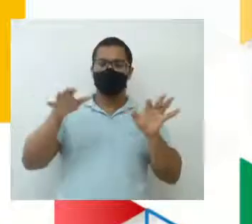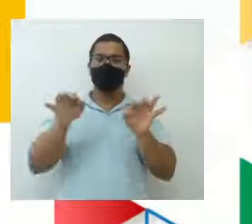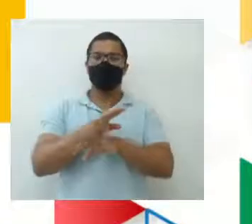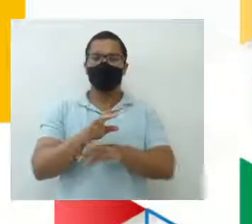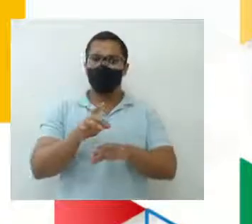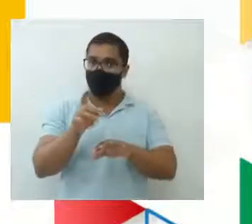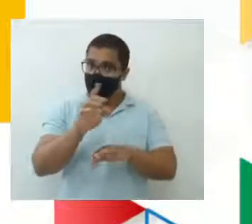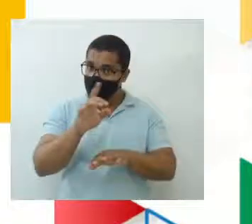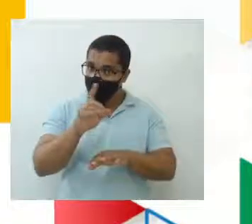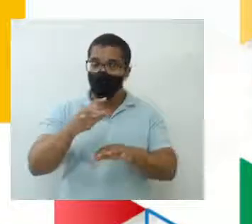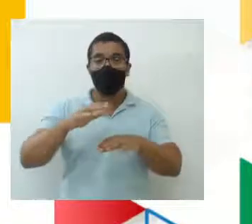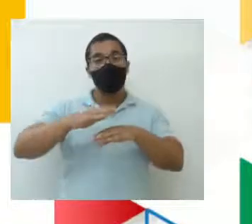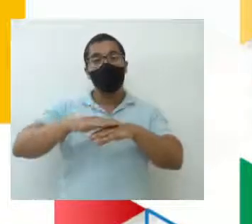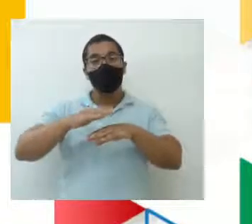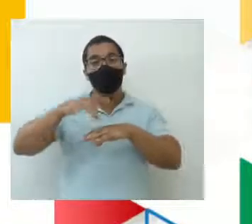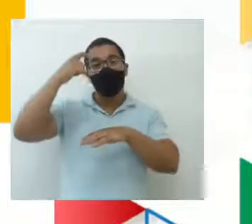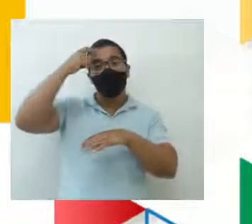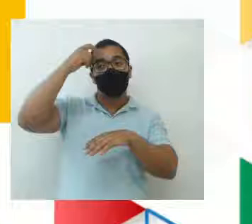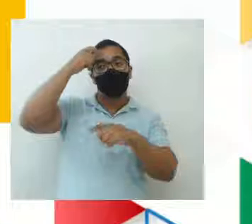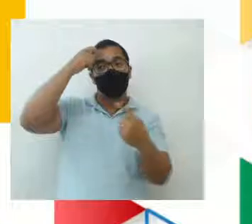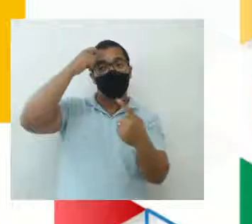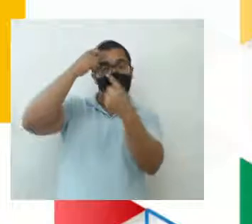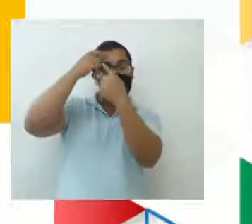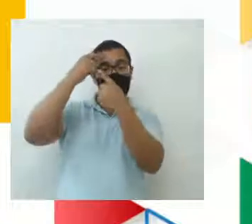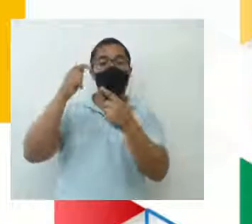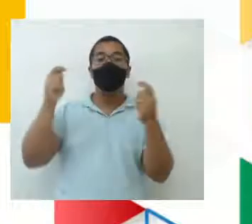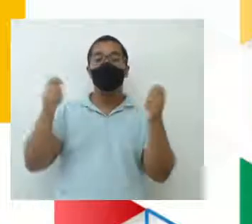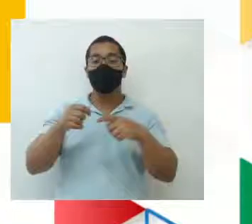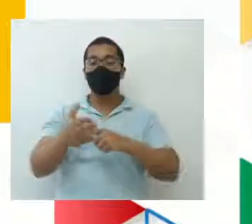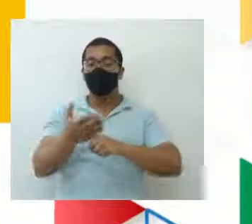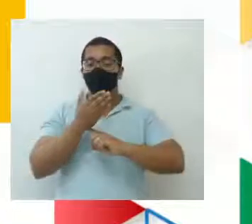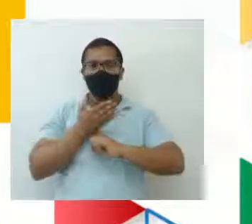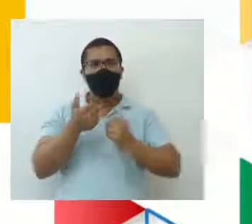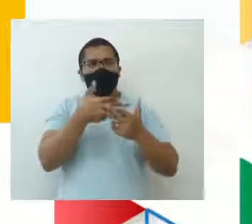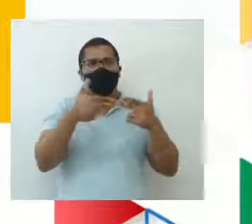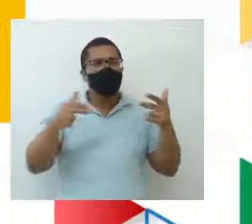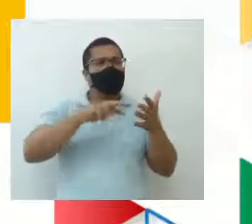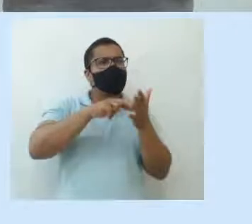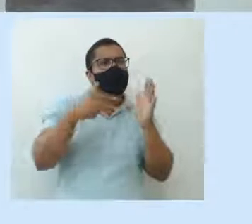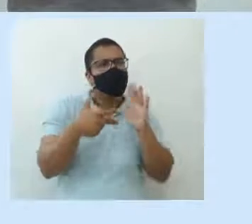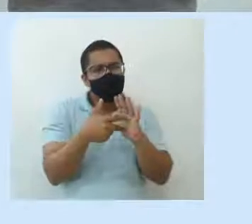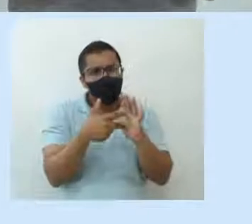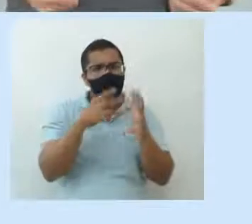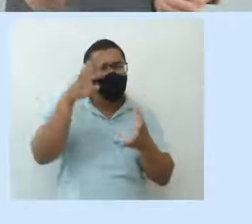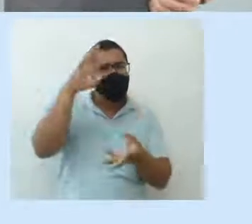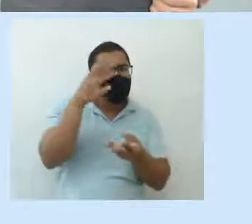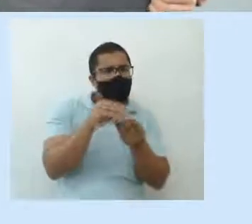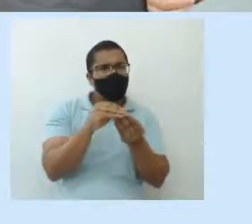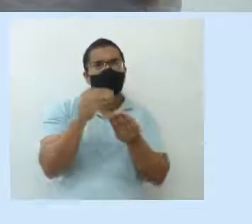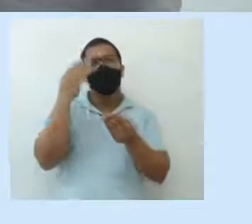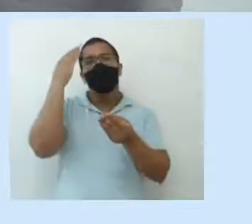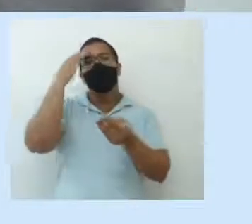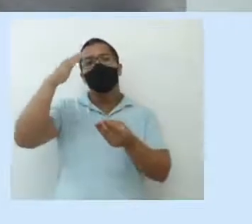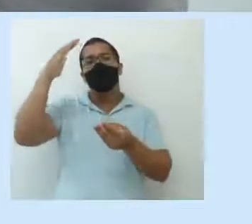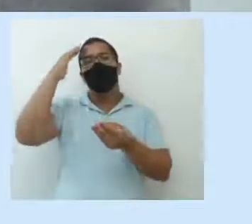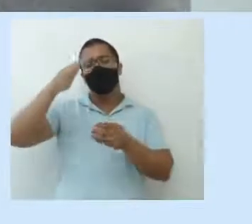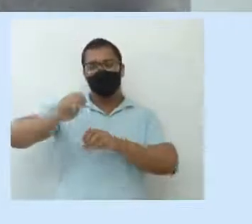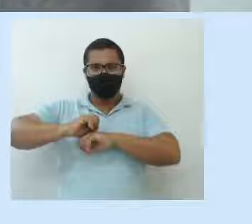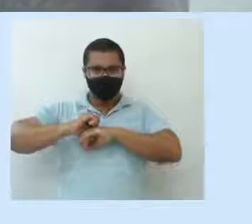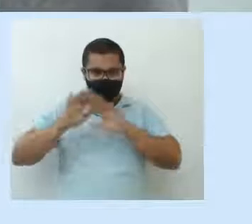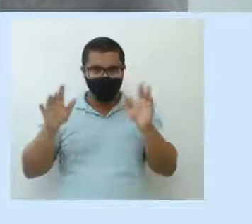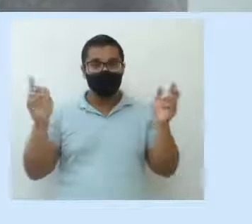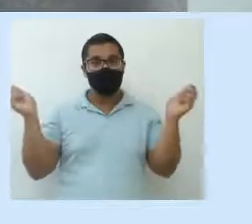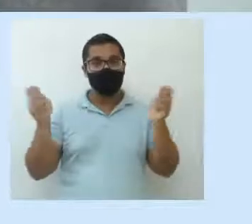é responsável por dar sentido às coisas. Voltando para mim agora, eu gostaria de frisar